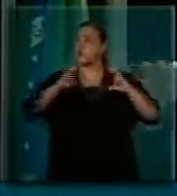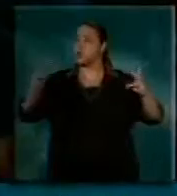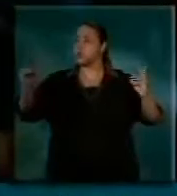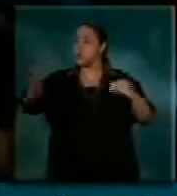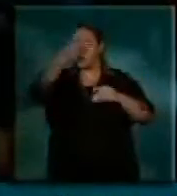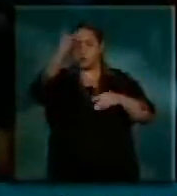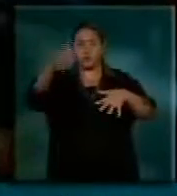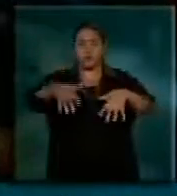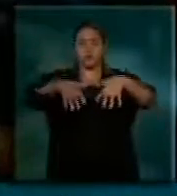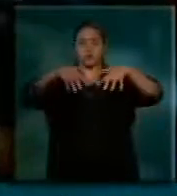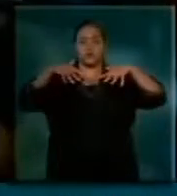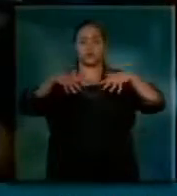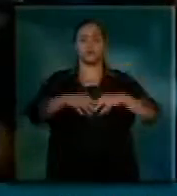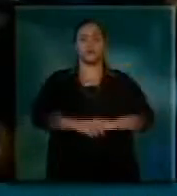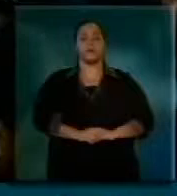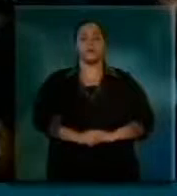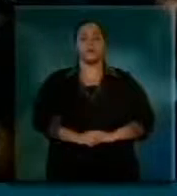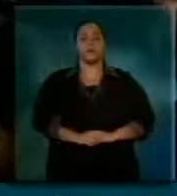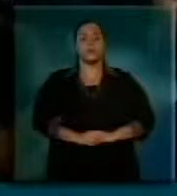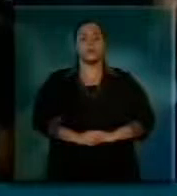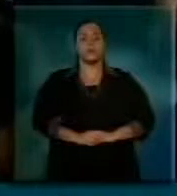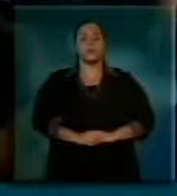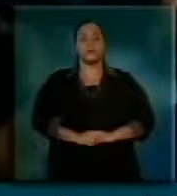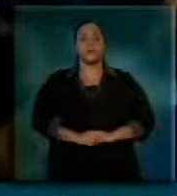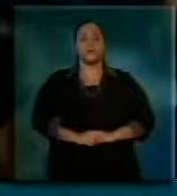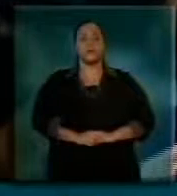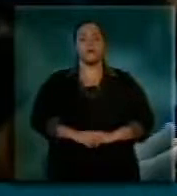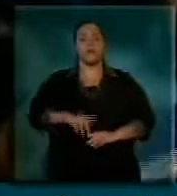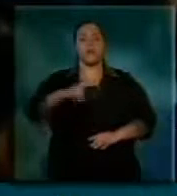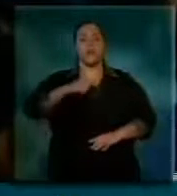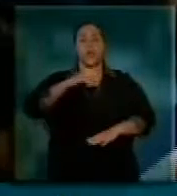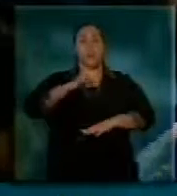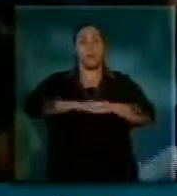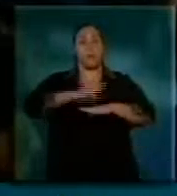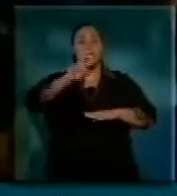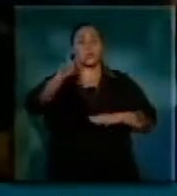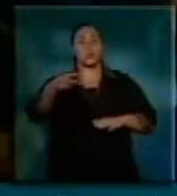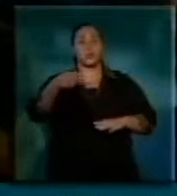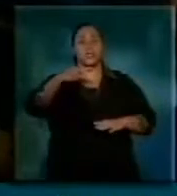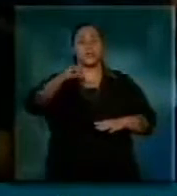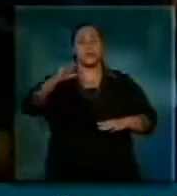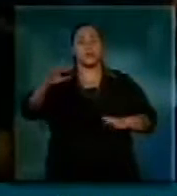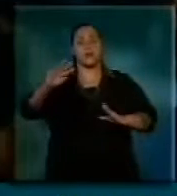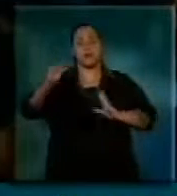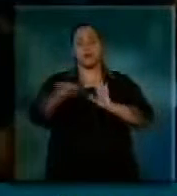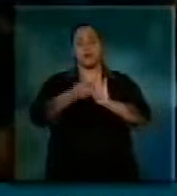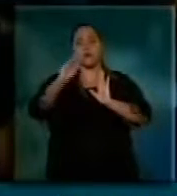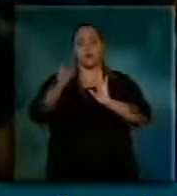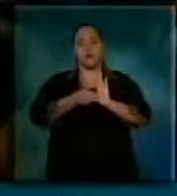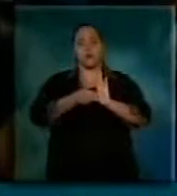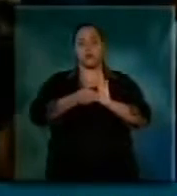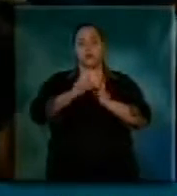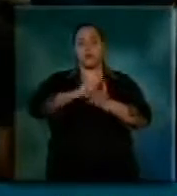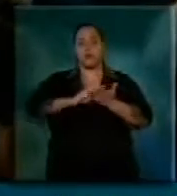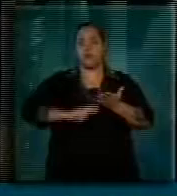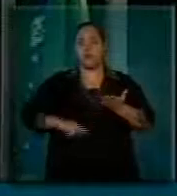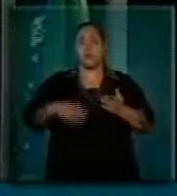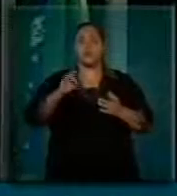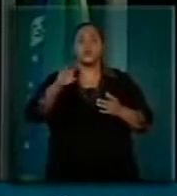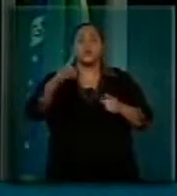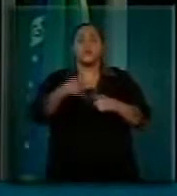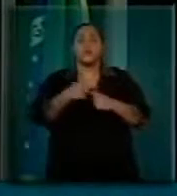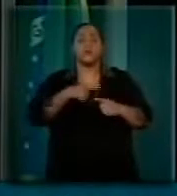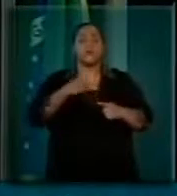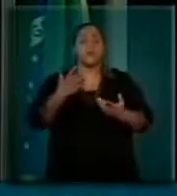plenário, são mais de 2.000 emendas de relator por uma questão absolutamente